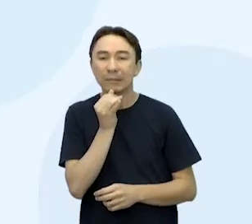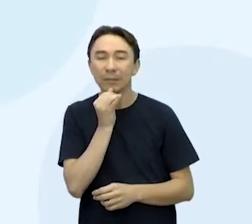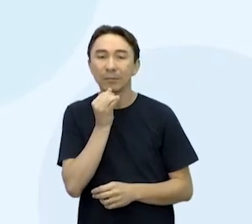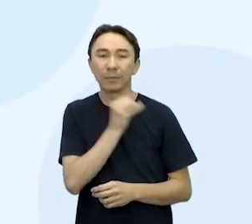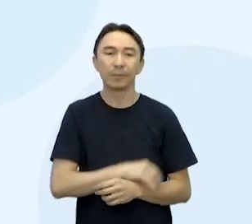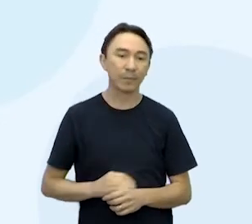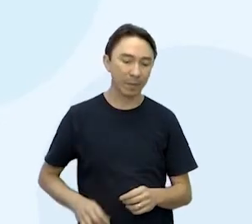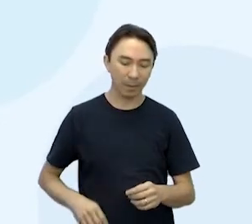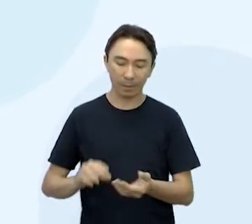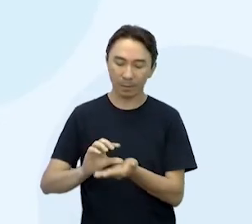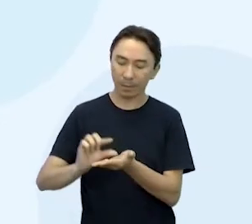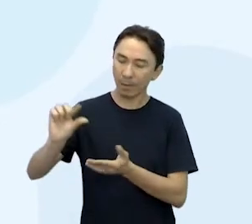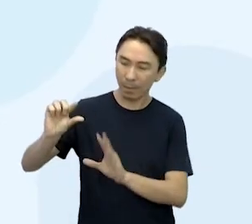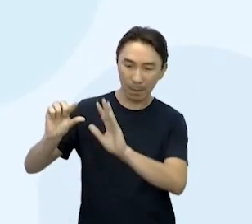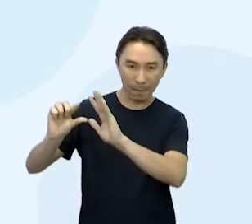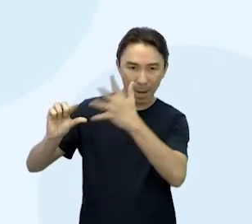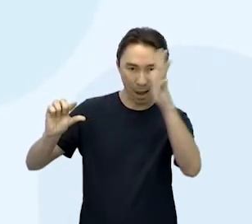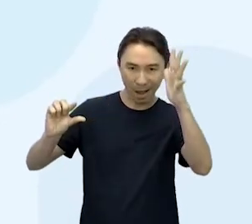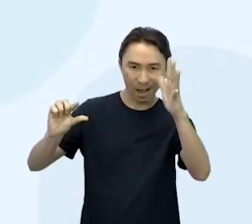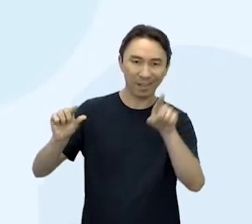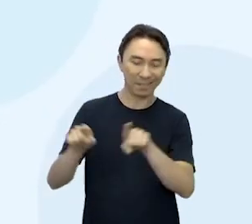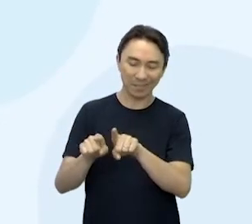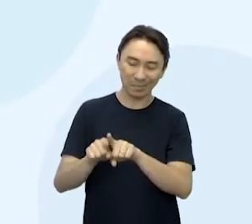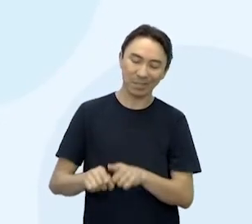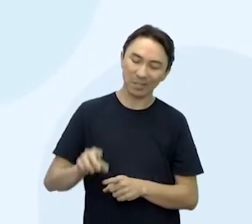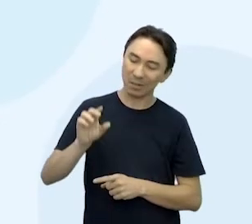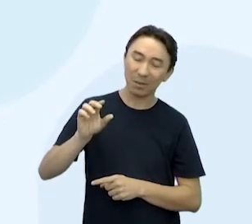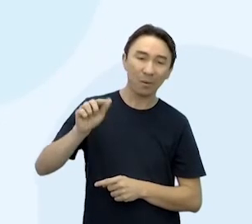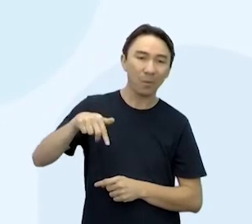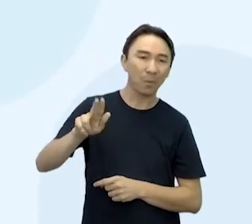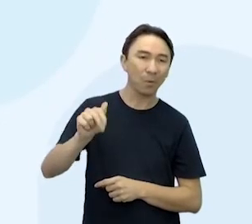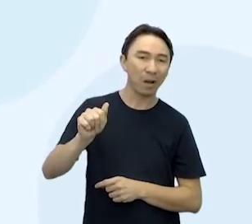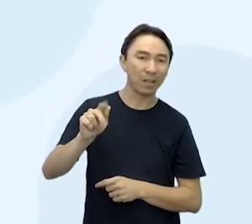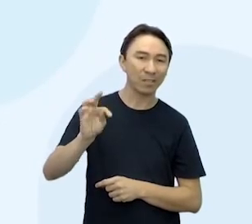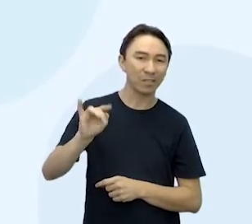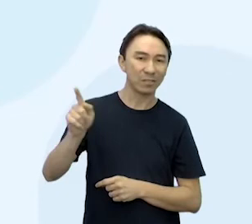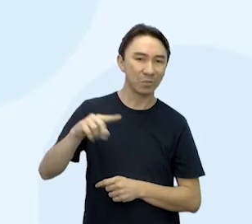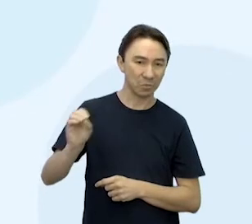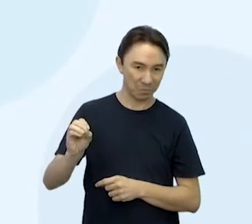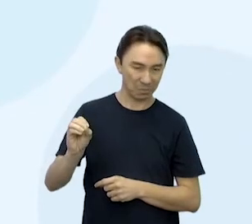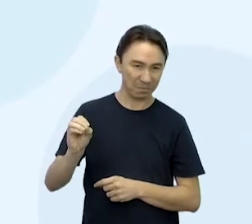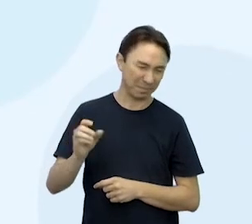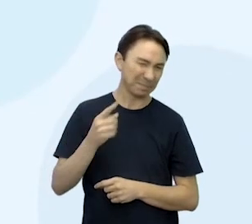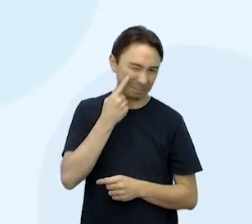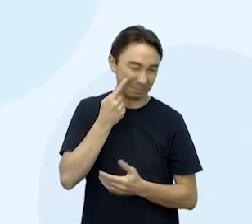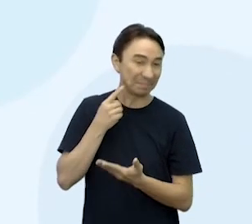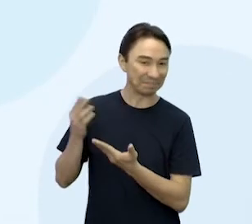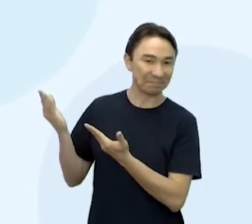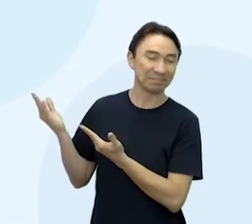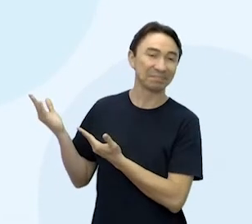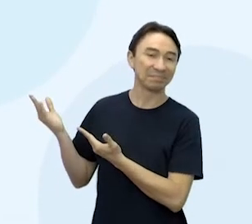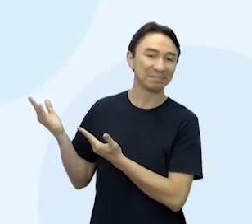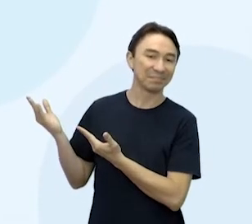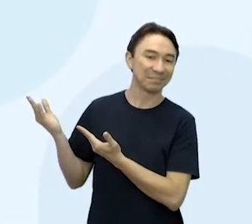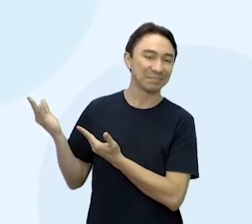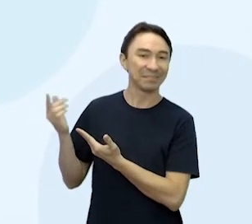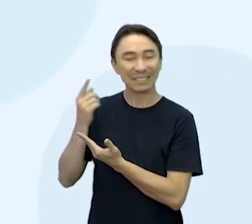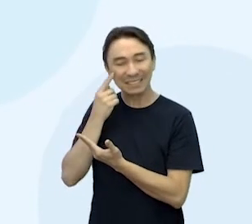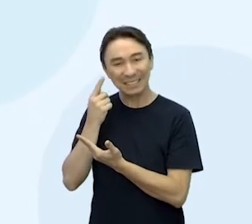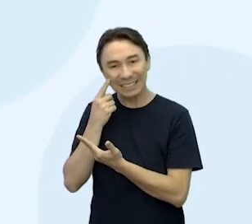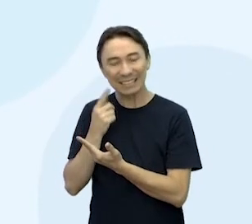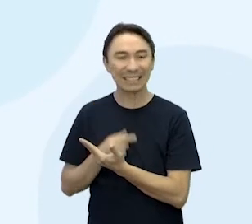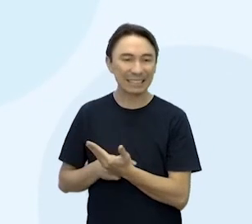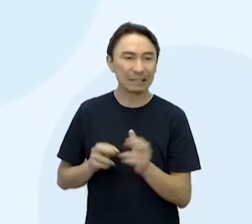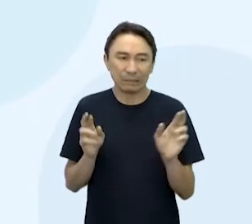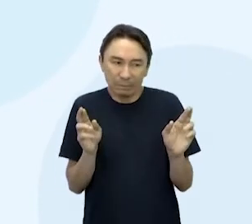o quartzo. Eu vou passar para o slide seguinte, ó, só para a gente dar uma olhadinha, para vocês entenderem um pouco a diferença